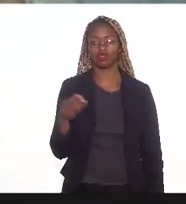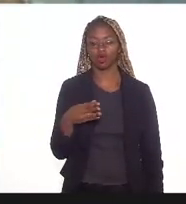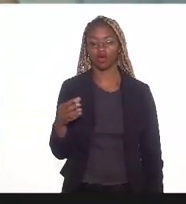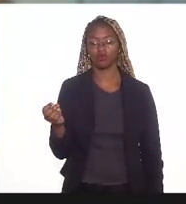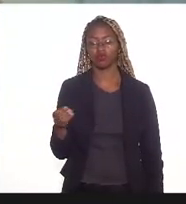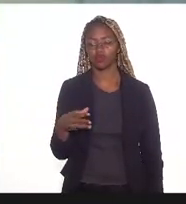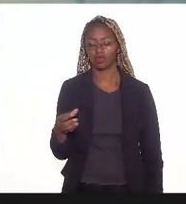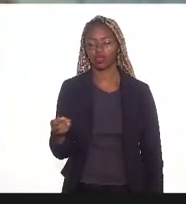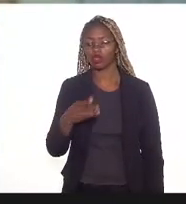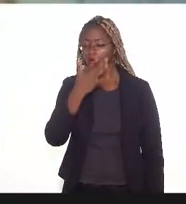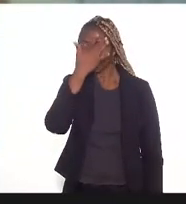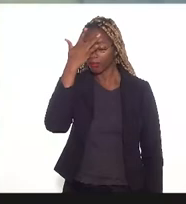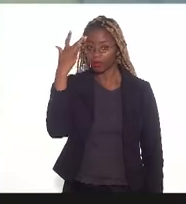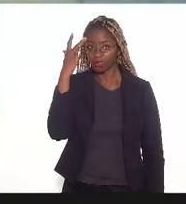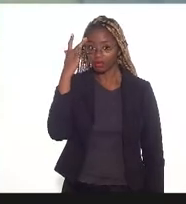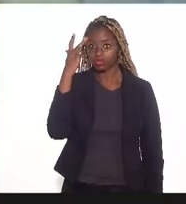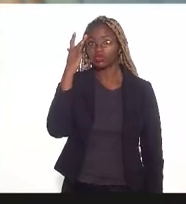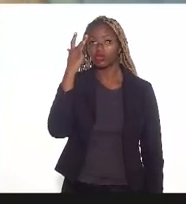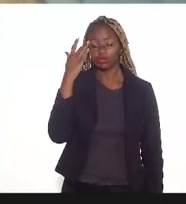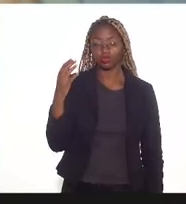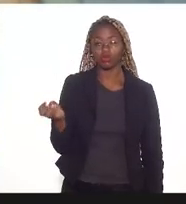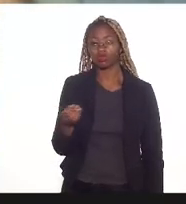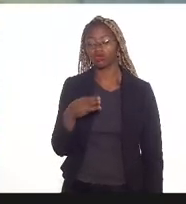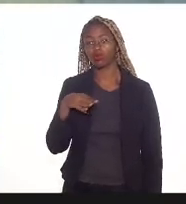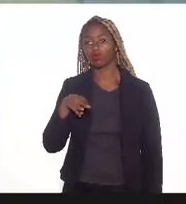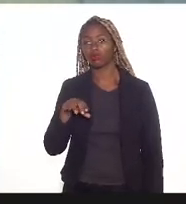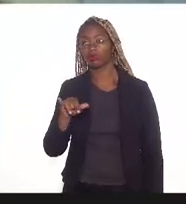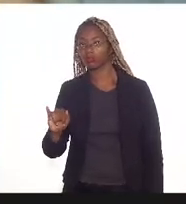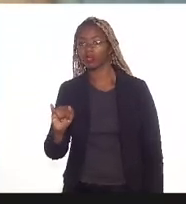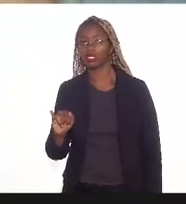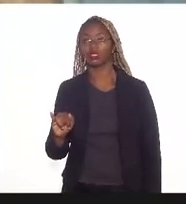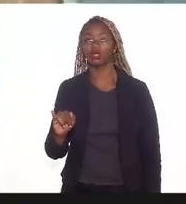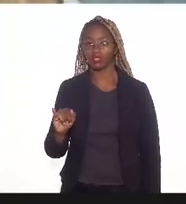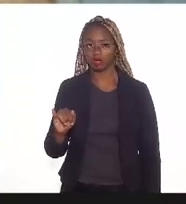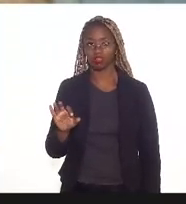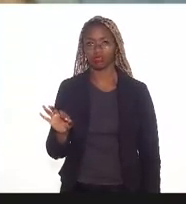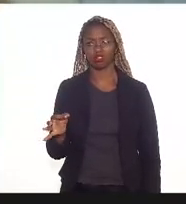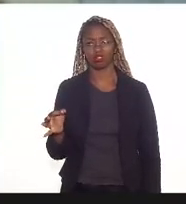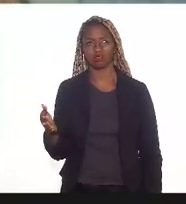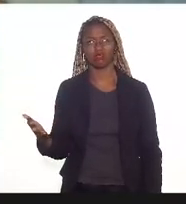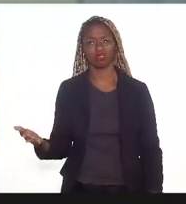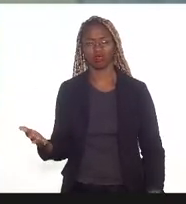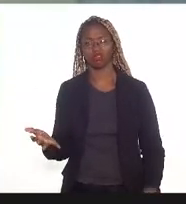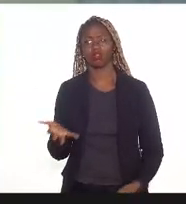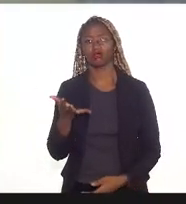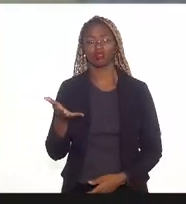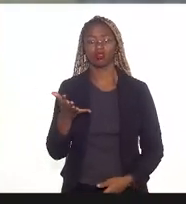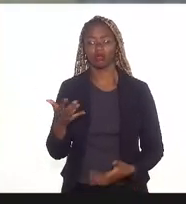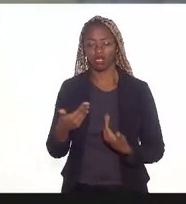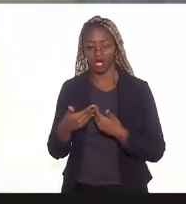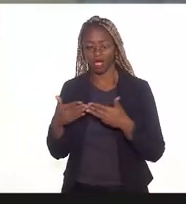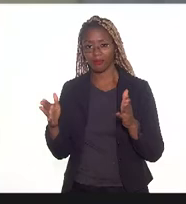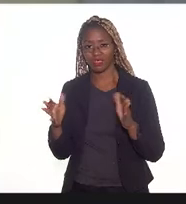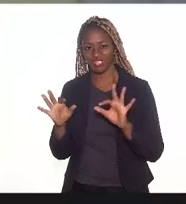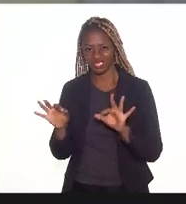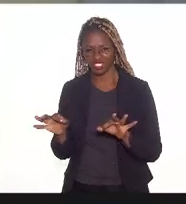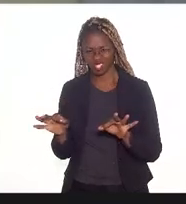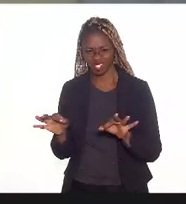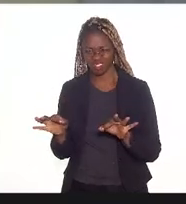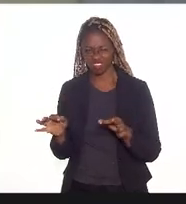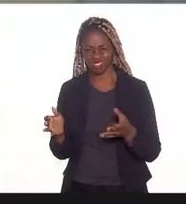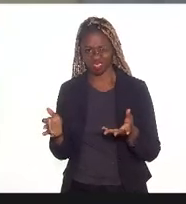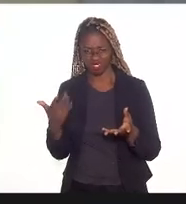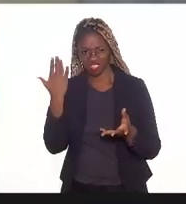novas pessoas físicas, novos MEIs e novos micros que gostariam de abrir negócio. O recorte é esse, de